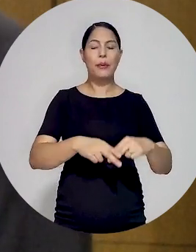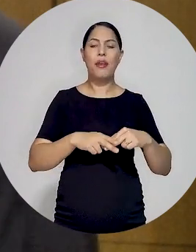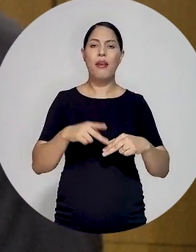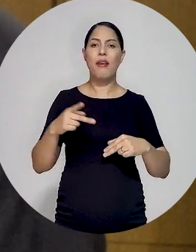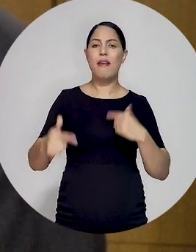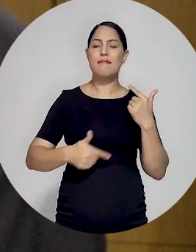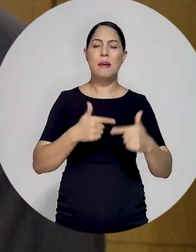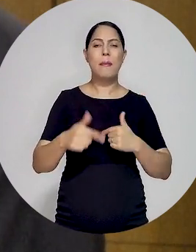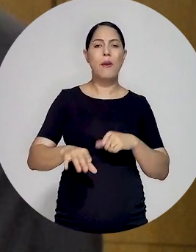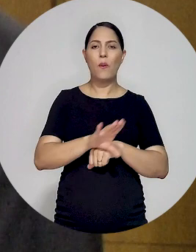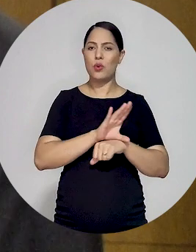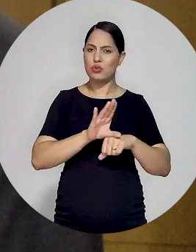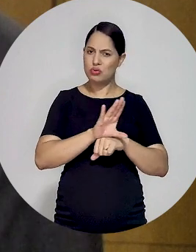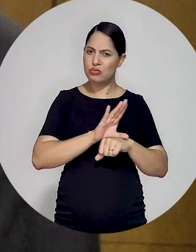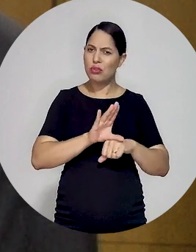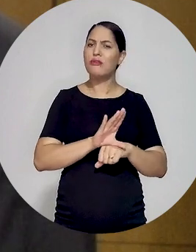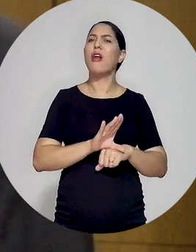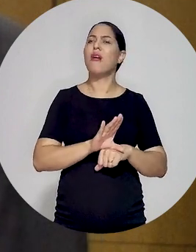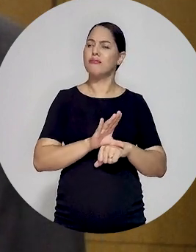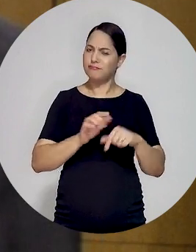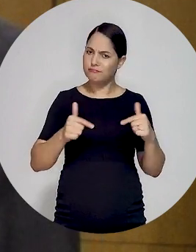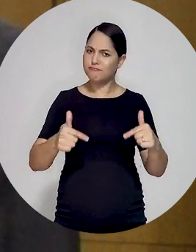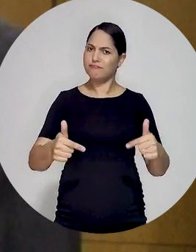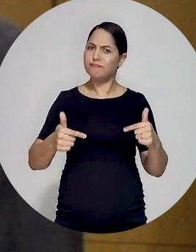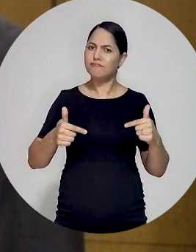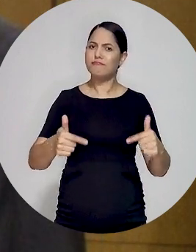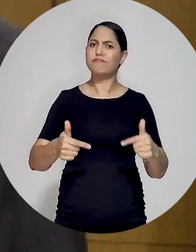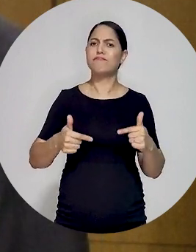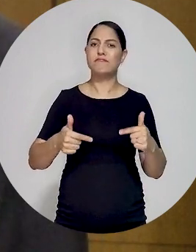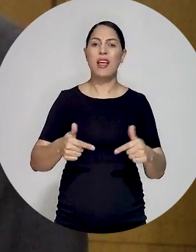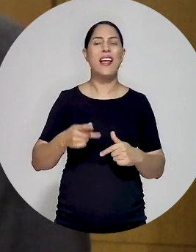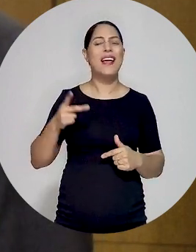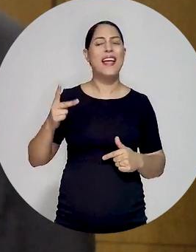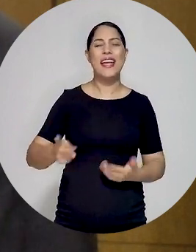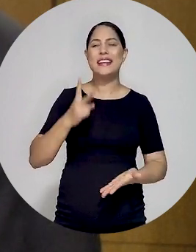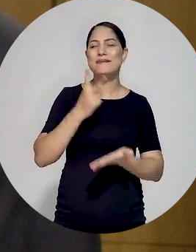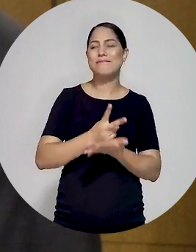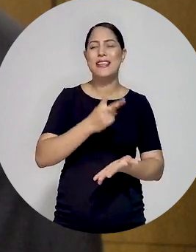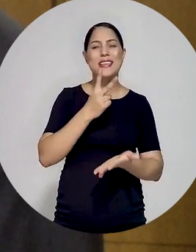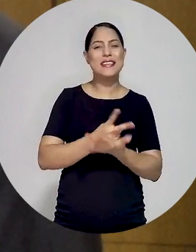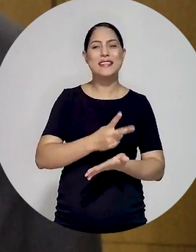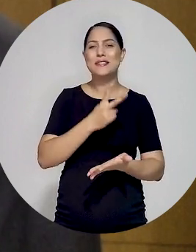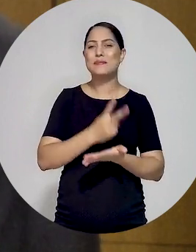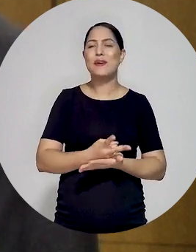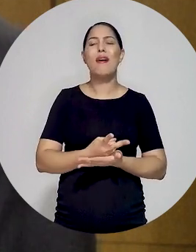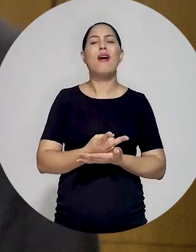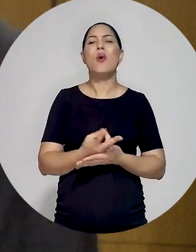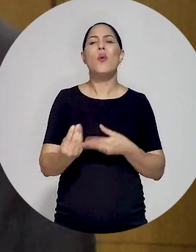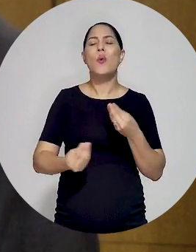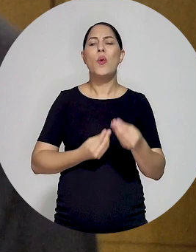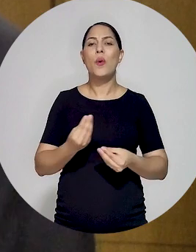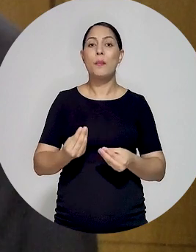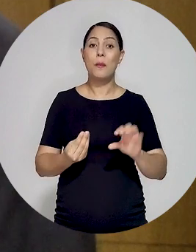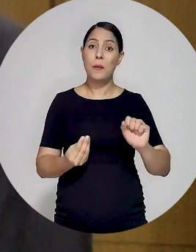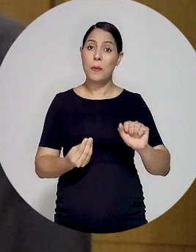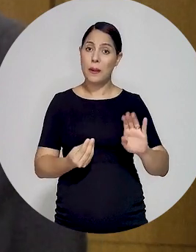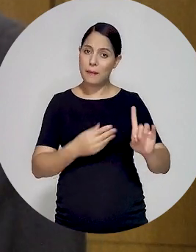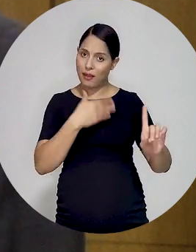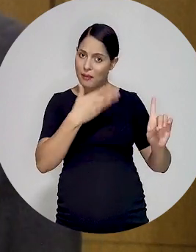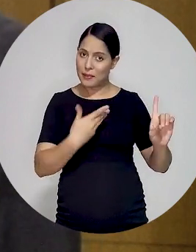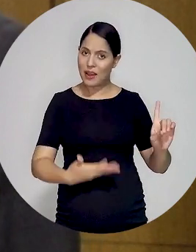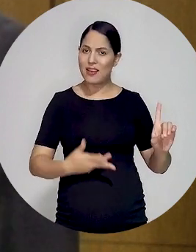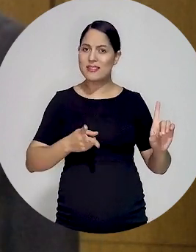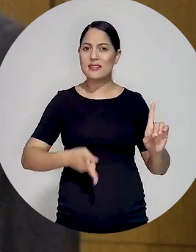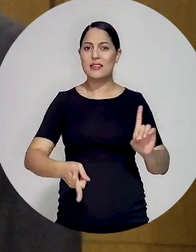advocacia. Um ministro que veio do nosso 5º Constitucional, um exemplo de alguém que sempre prestigiou a Ordem